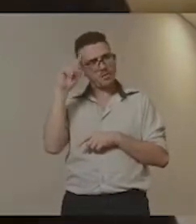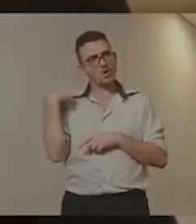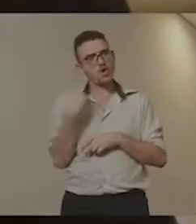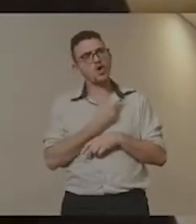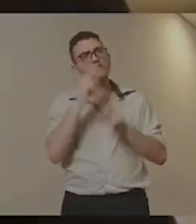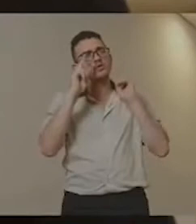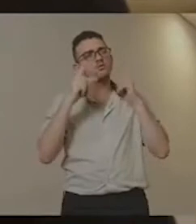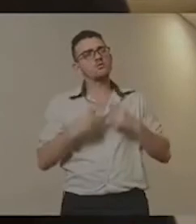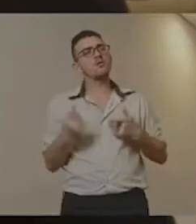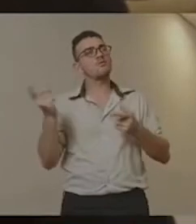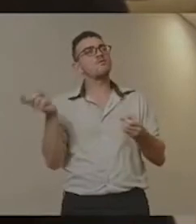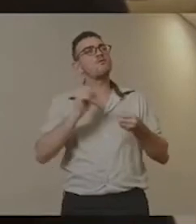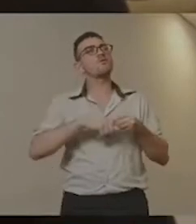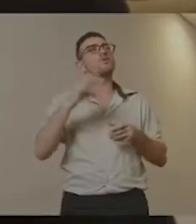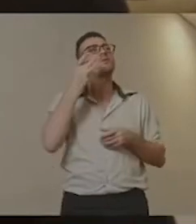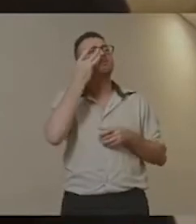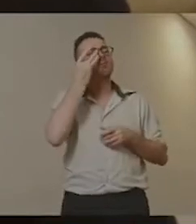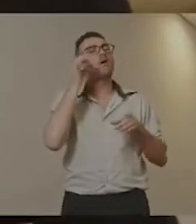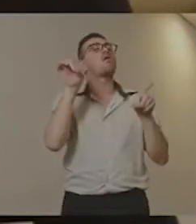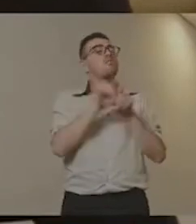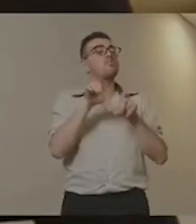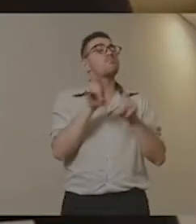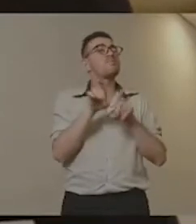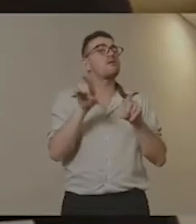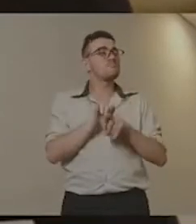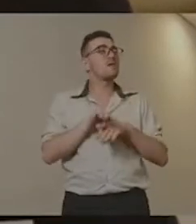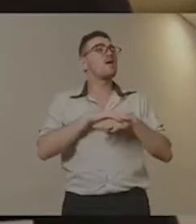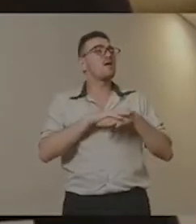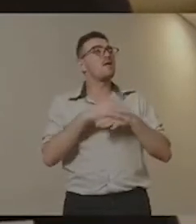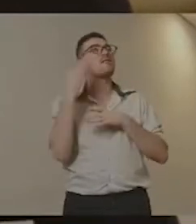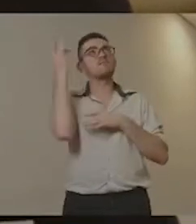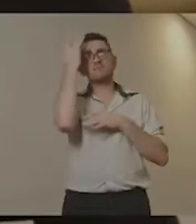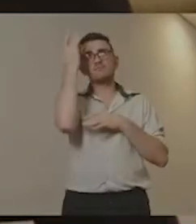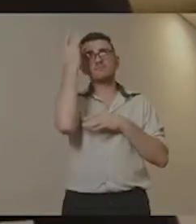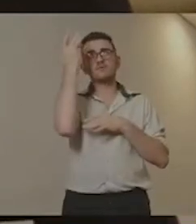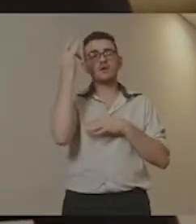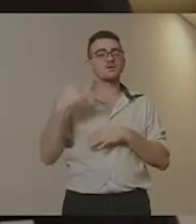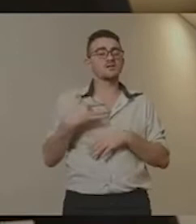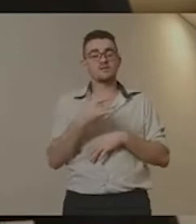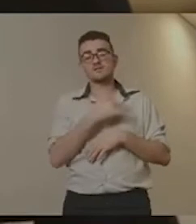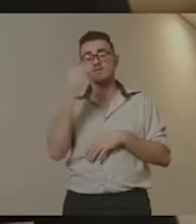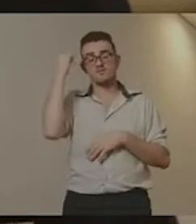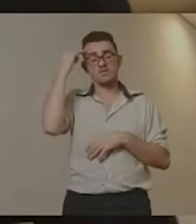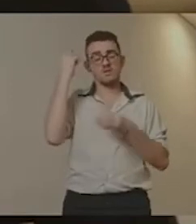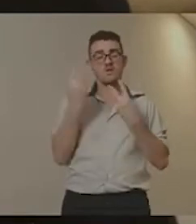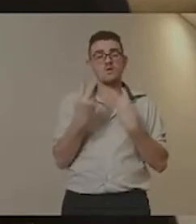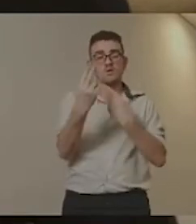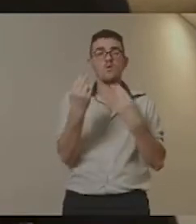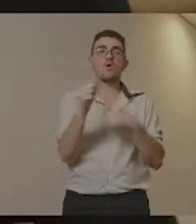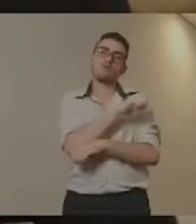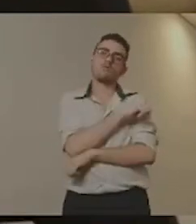tão afetados do ponto de vista de saúde emocional quanto os nossos estudantes. E também os professores e